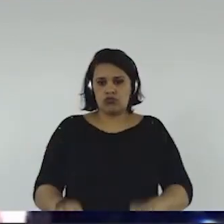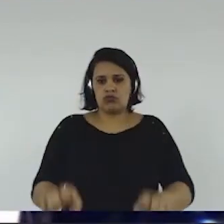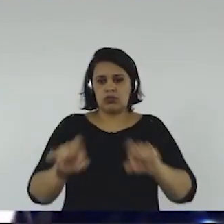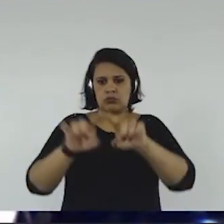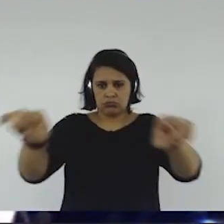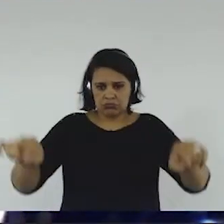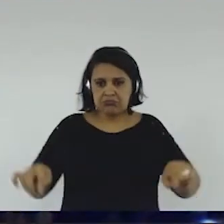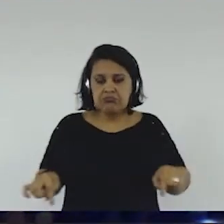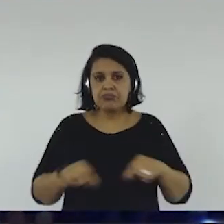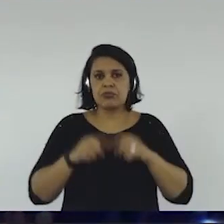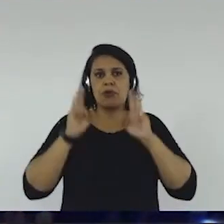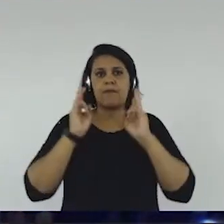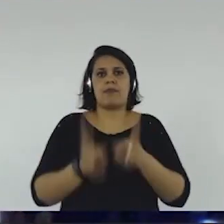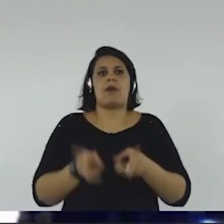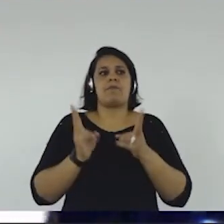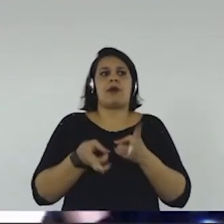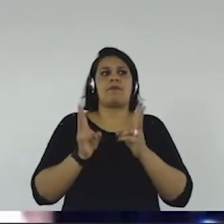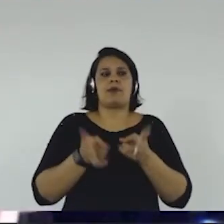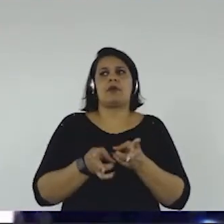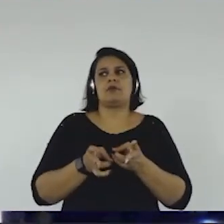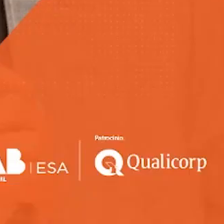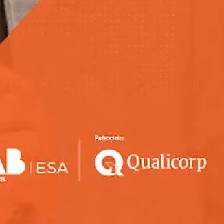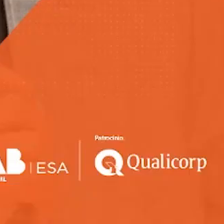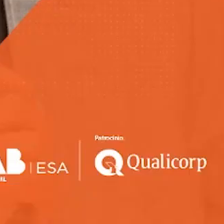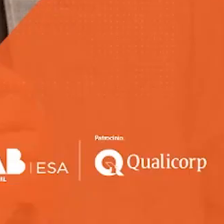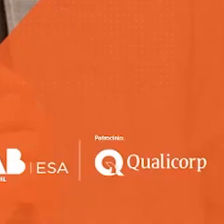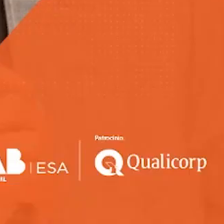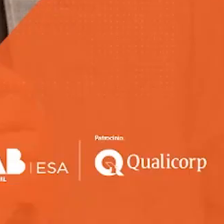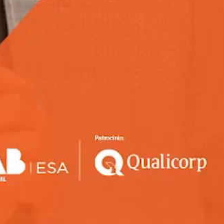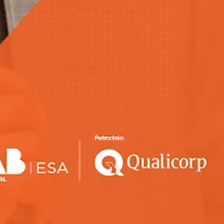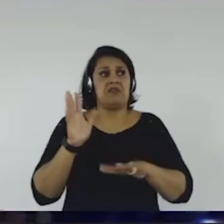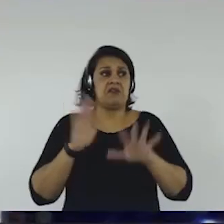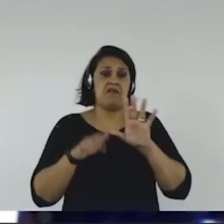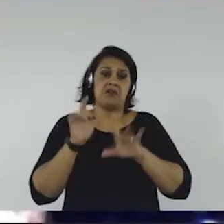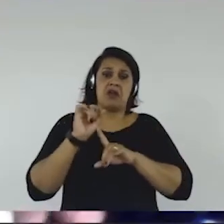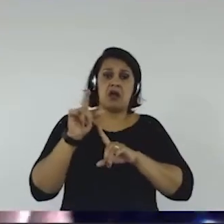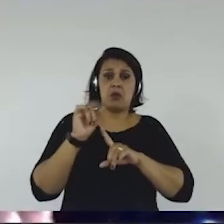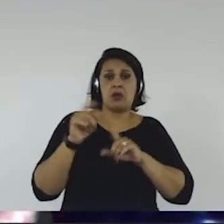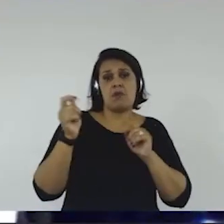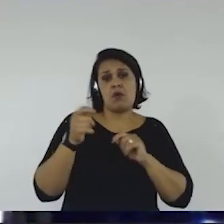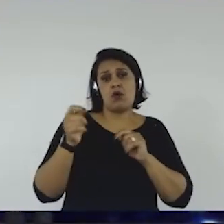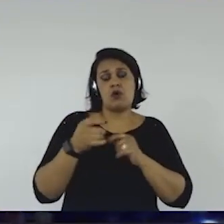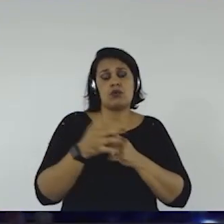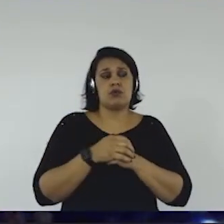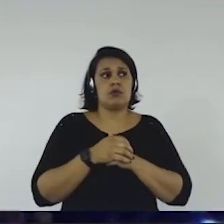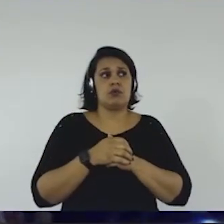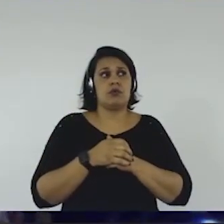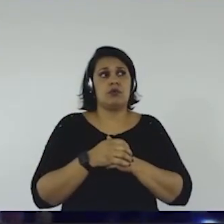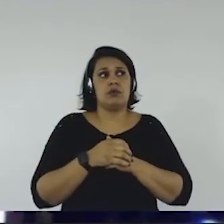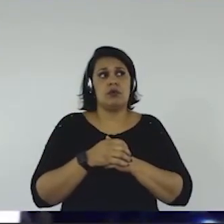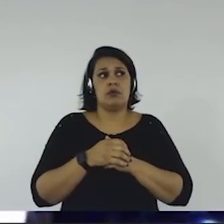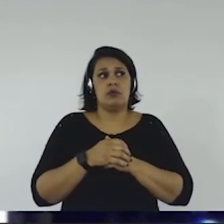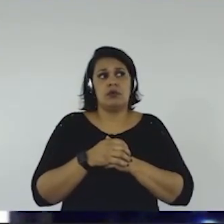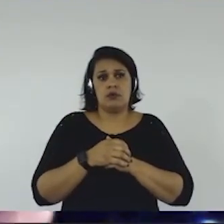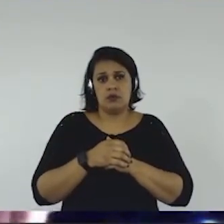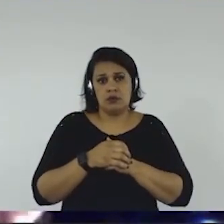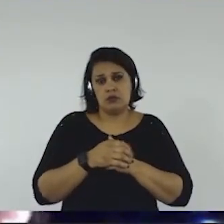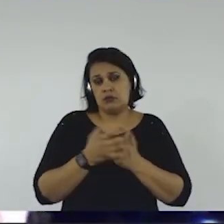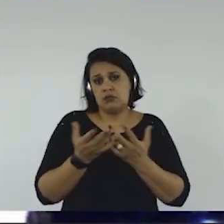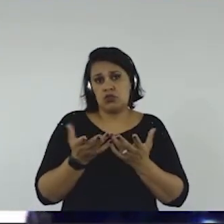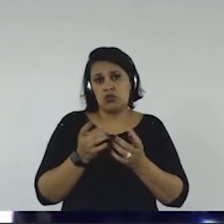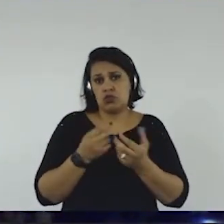audiência. Você pode, eventualmente, alugar esses espaços, como fazem câmaras no mundo inteiro, e como fazem as